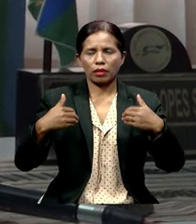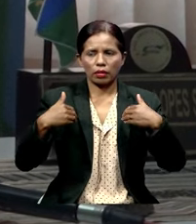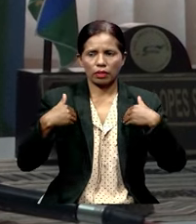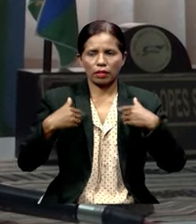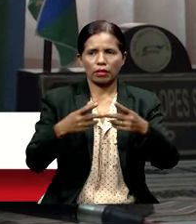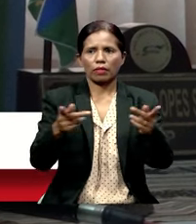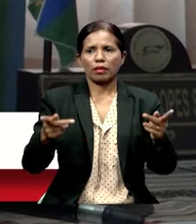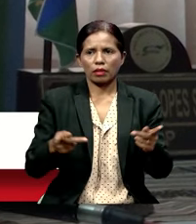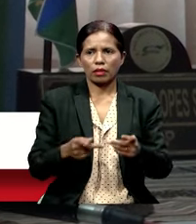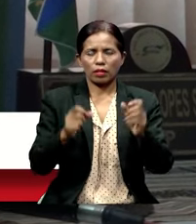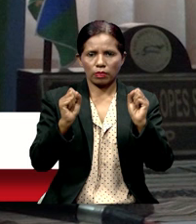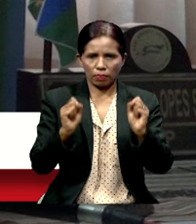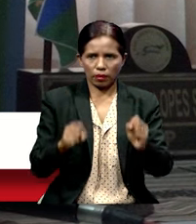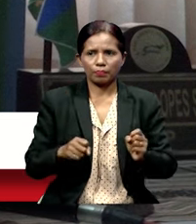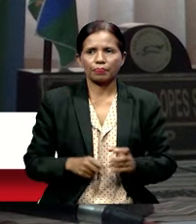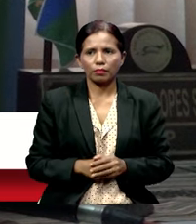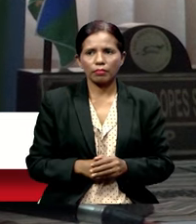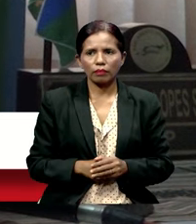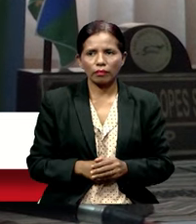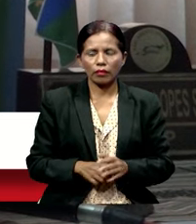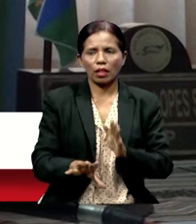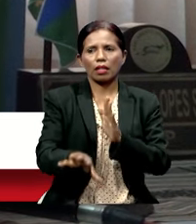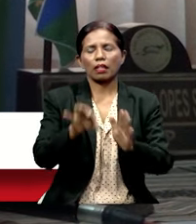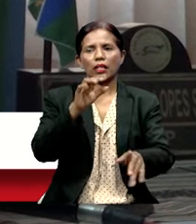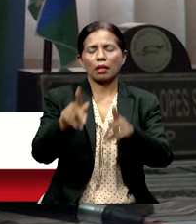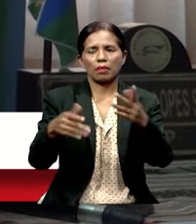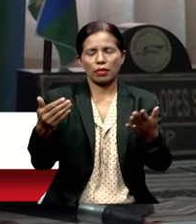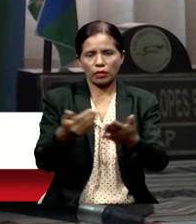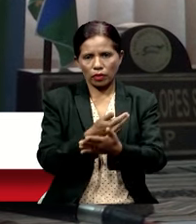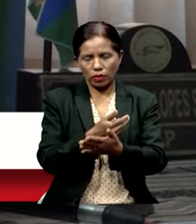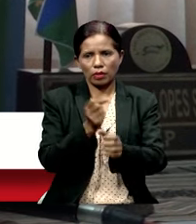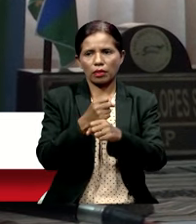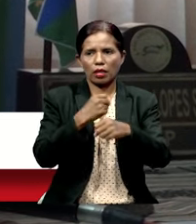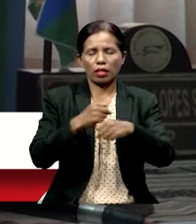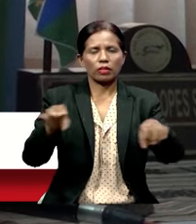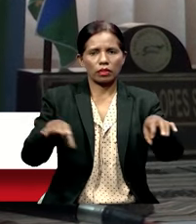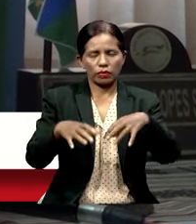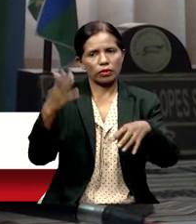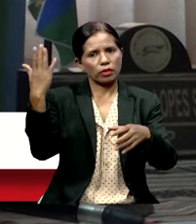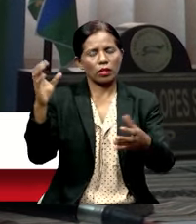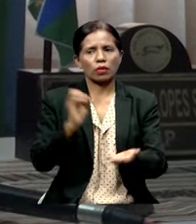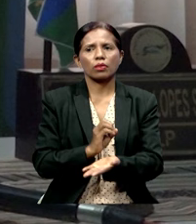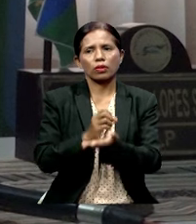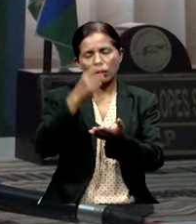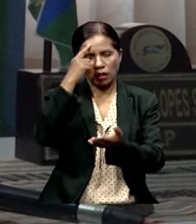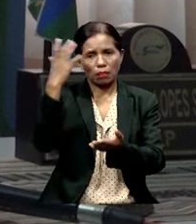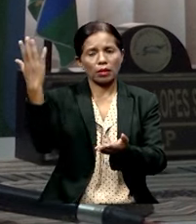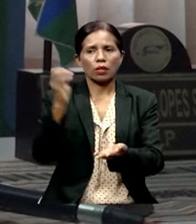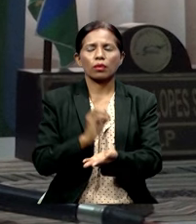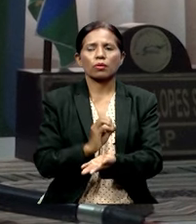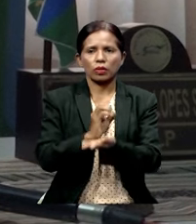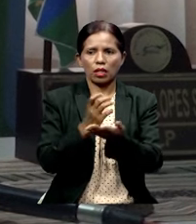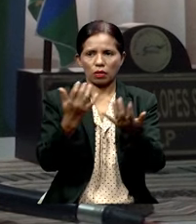condições ona atu bele nomeia ema fon ho de bele halo serviço e raioa tamba raioa agora da